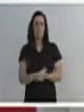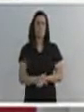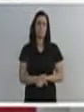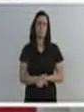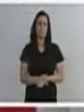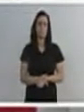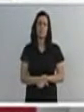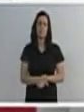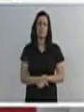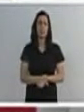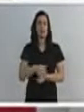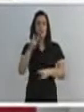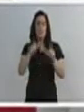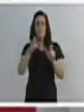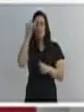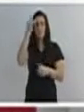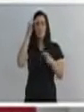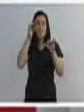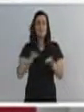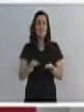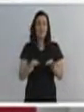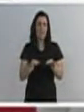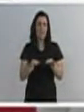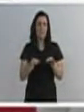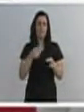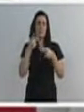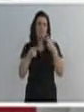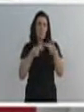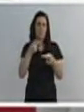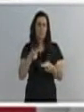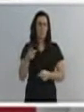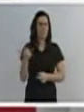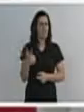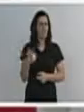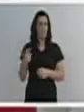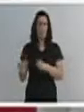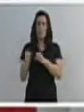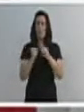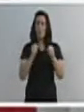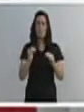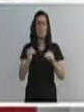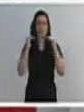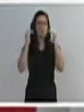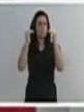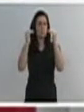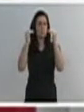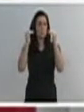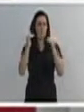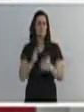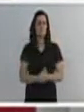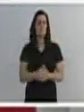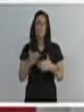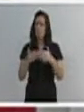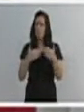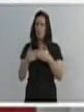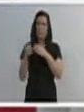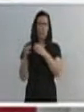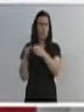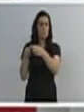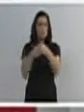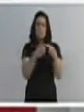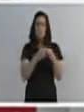que não seja interpretado de forma equivocada, nós precisamos debater o tema,